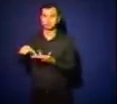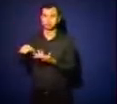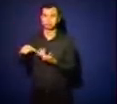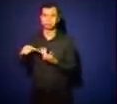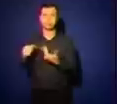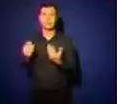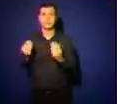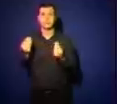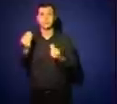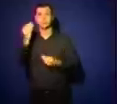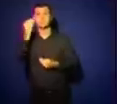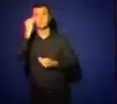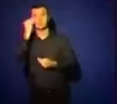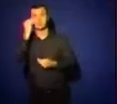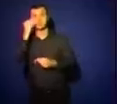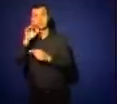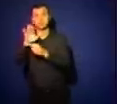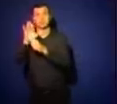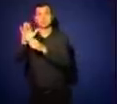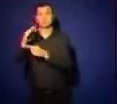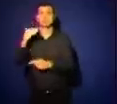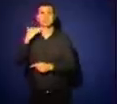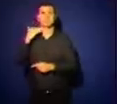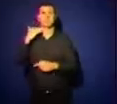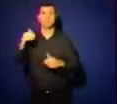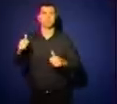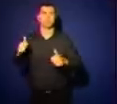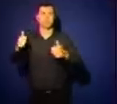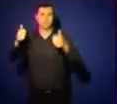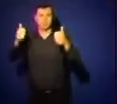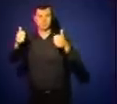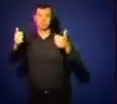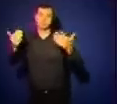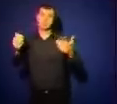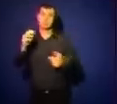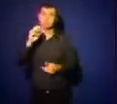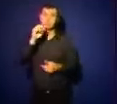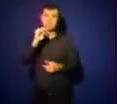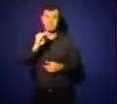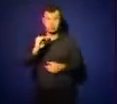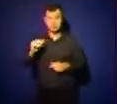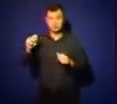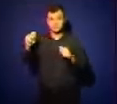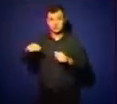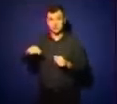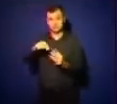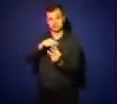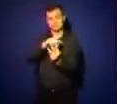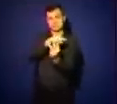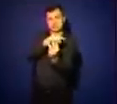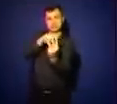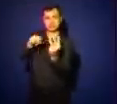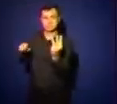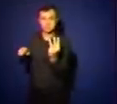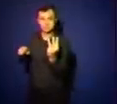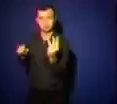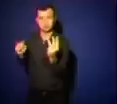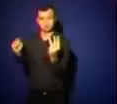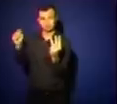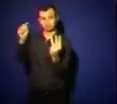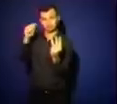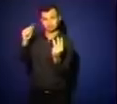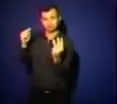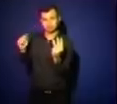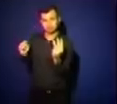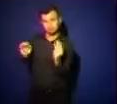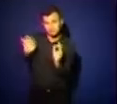isso é o melhor eficiência como um todo então se a gente conseguir trilhar esse caminho de ter esses três blocos na forma como a gente imagina que